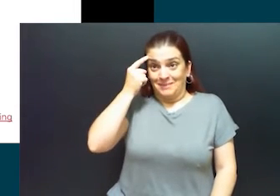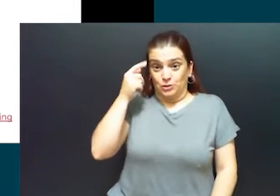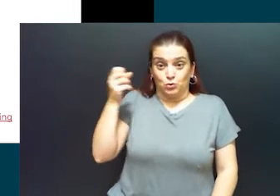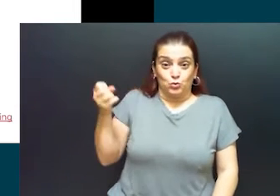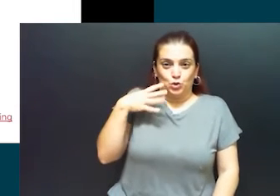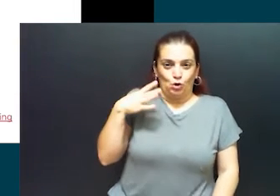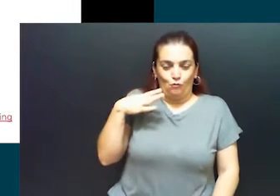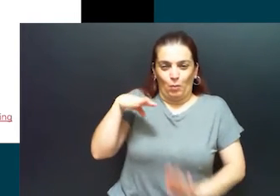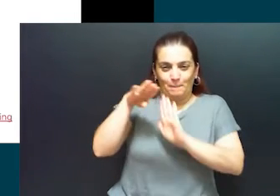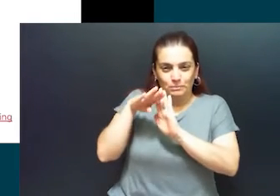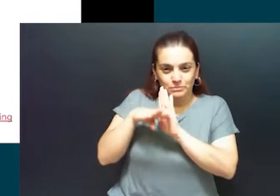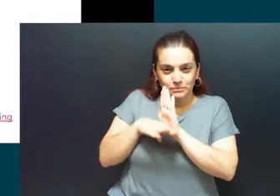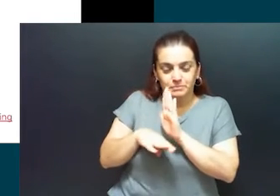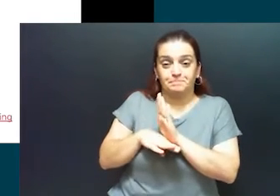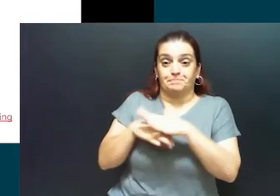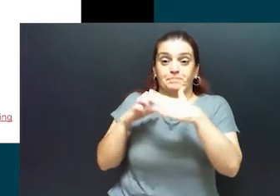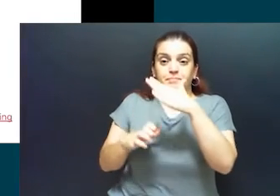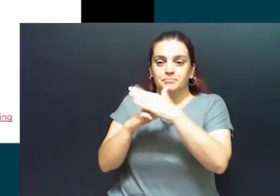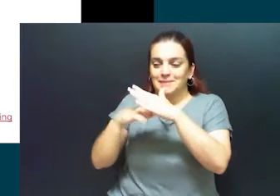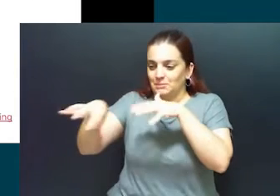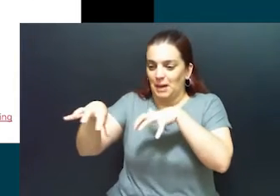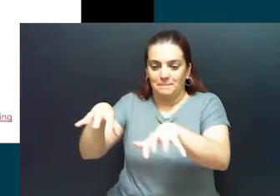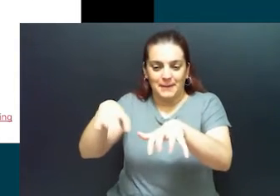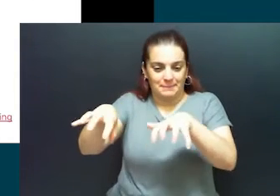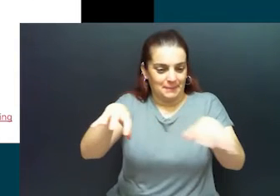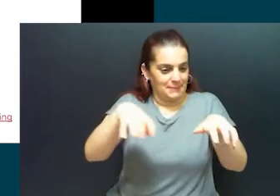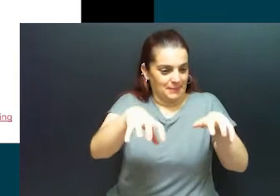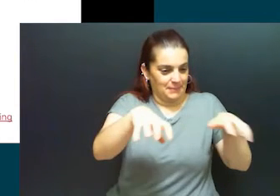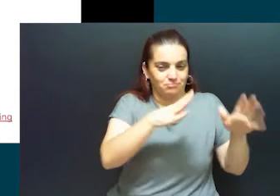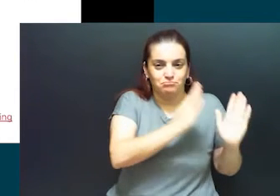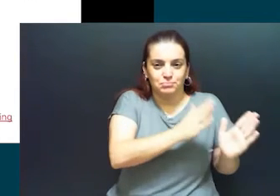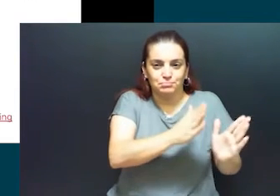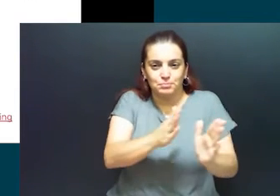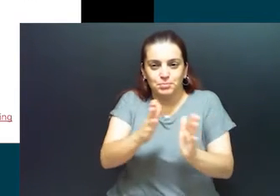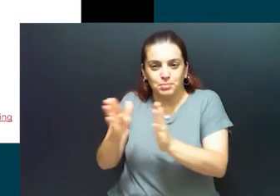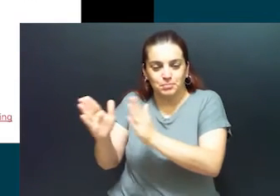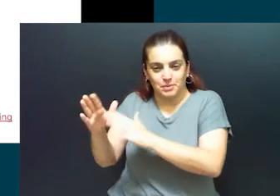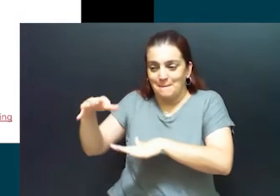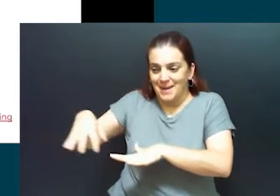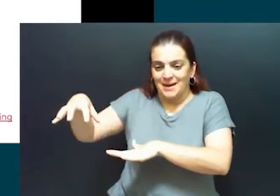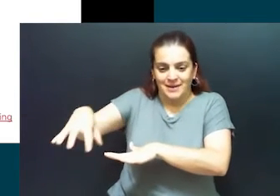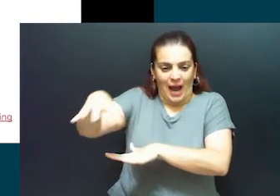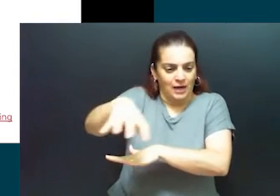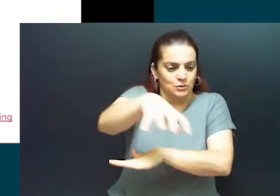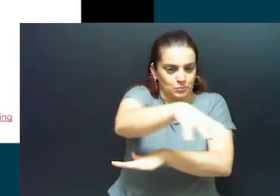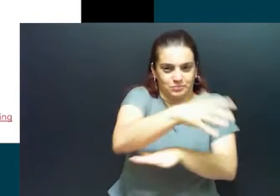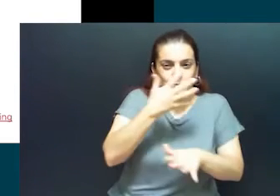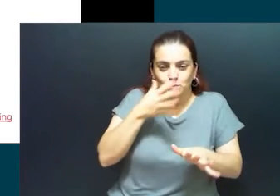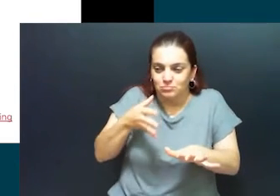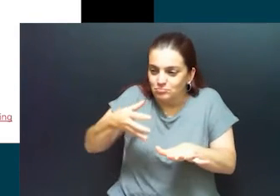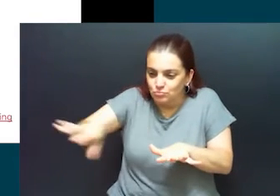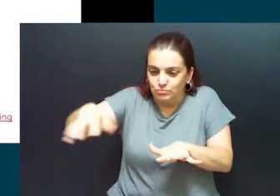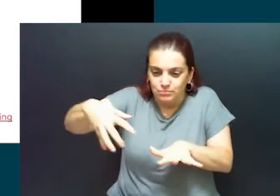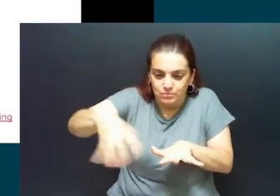empresas geralmente começam segmentando os mercados, definindo ali produtos que atendem a essa segmentação. E